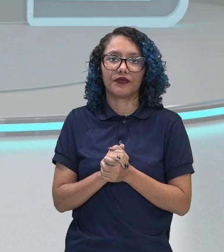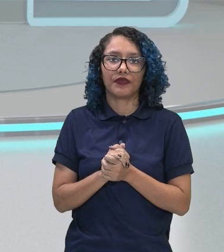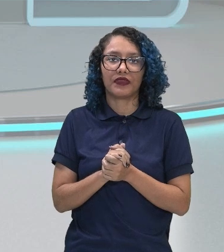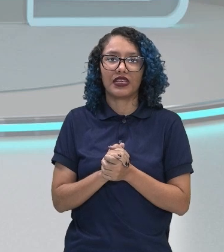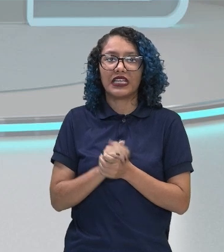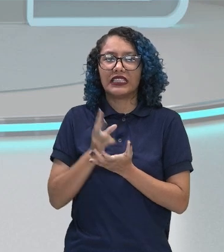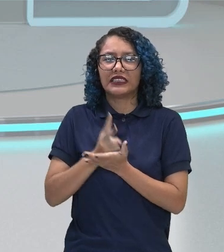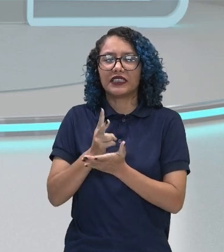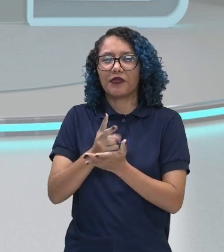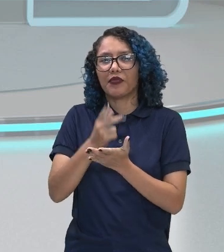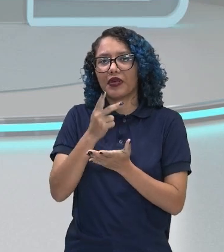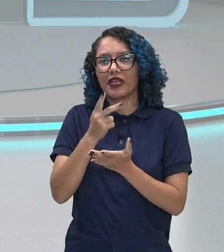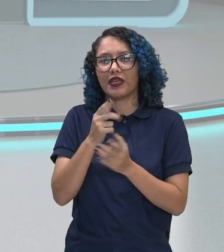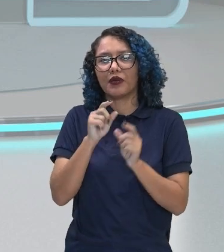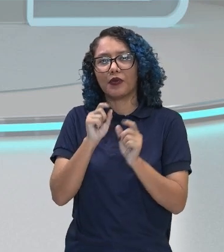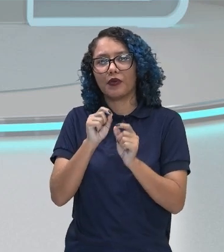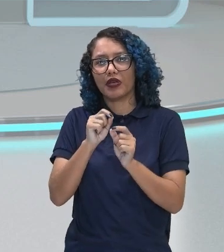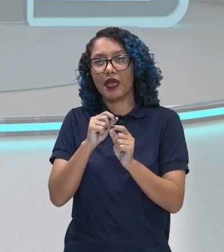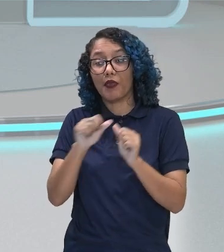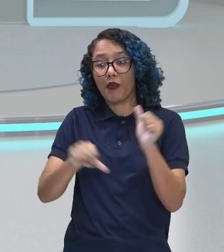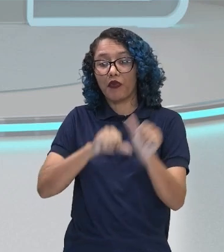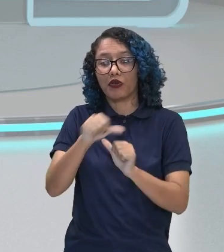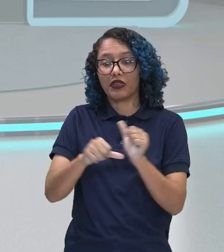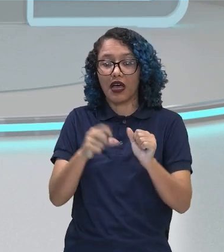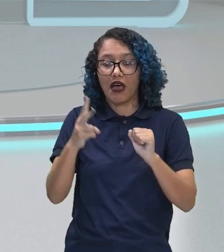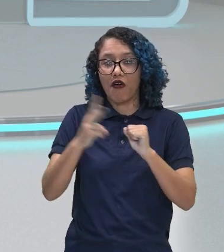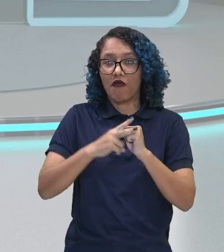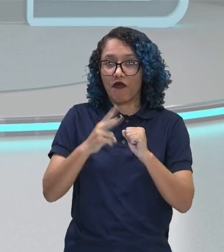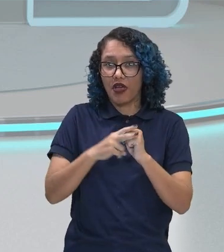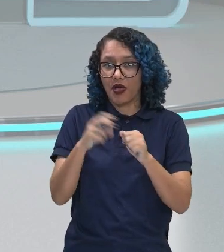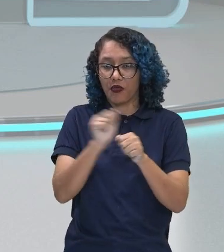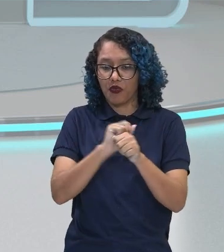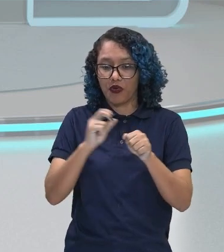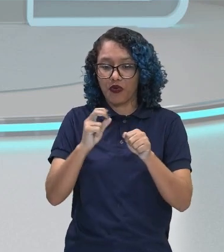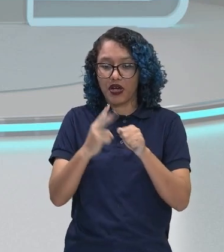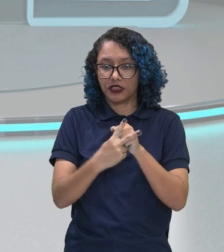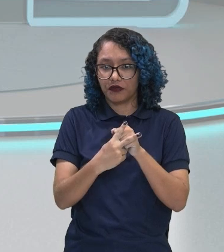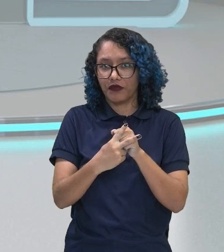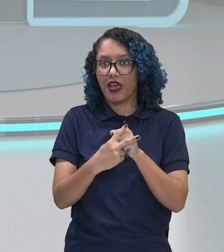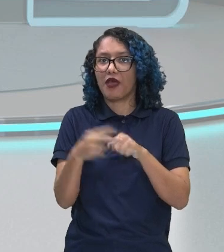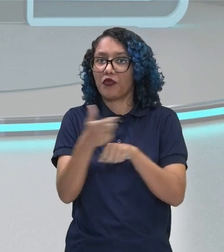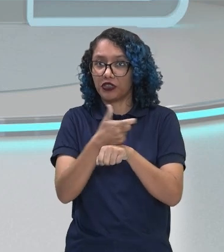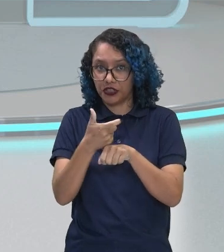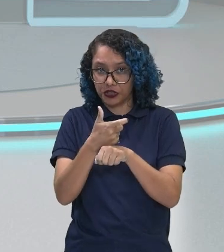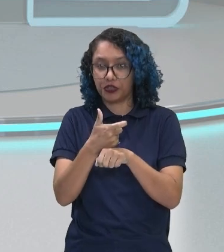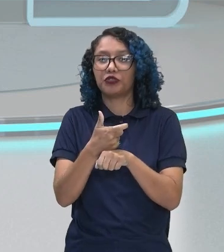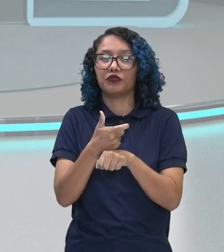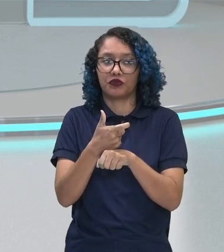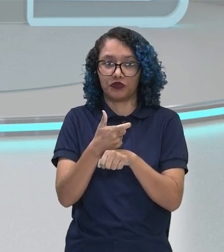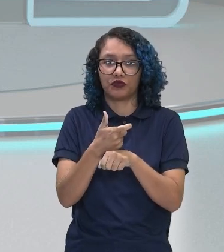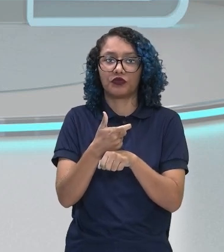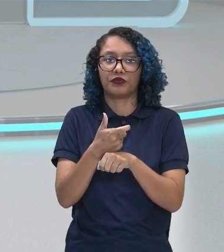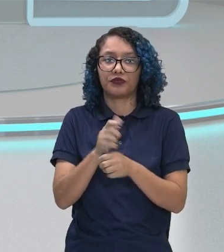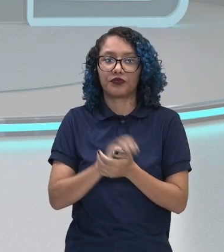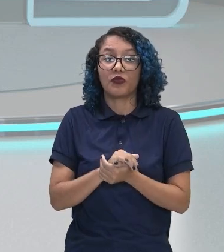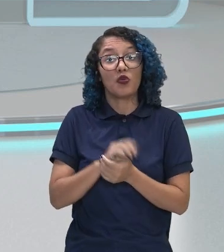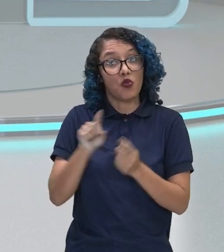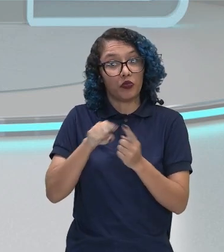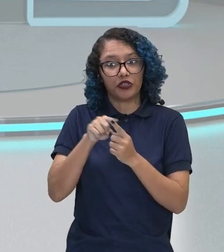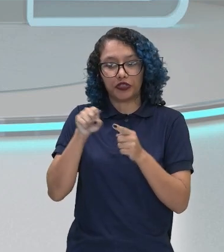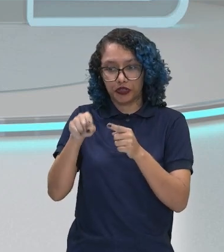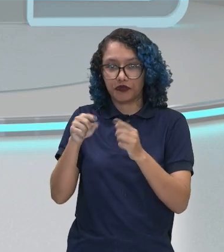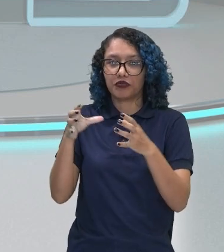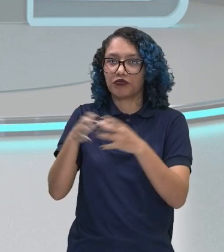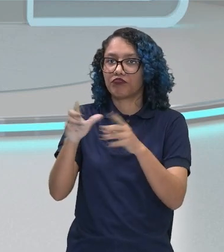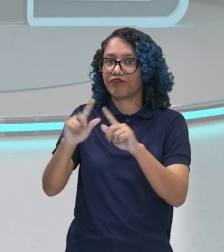um apoio, tanto para um verbo, para um adjetivo, ou então para um outro advérbio, tá? A função do advérbio como classe gramatical é